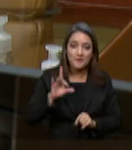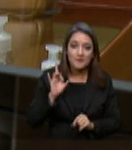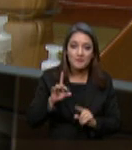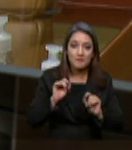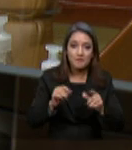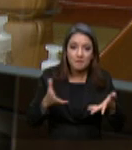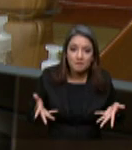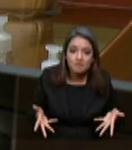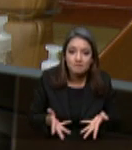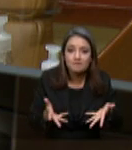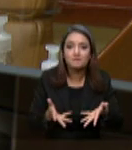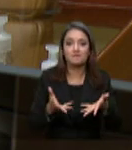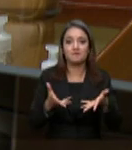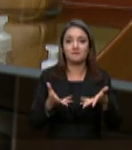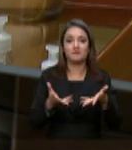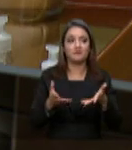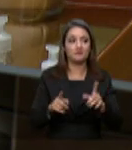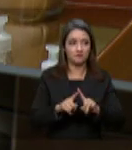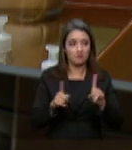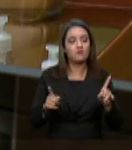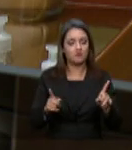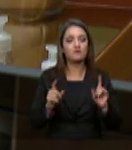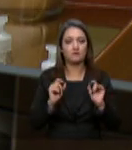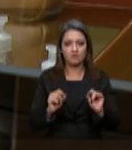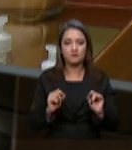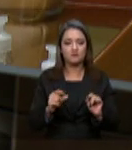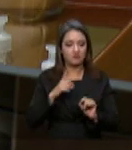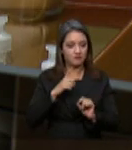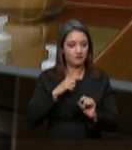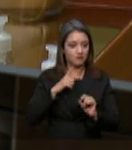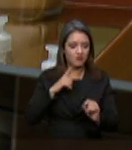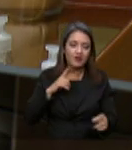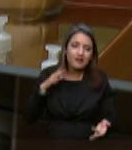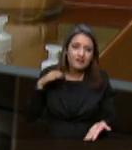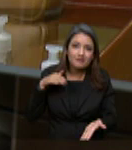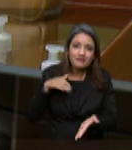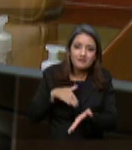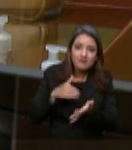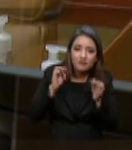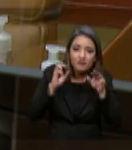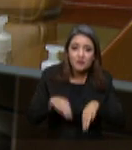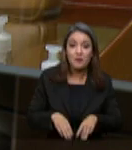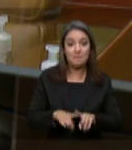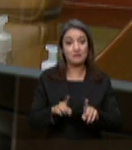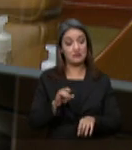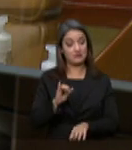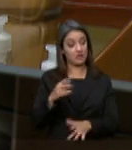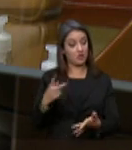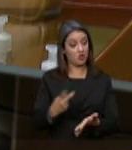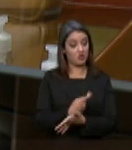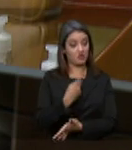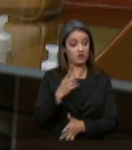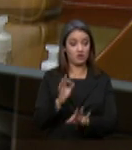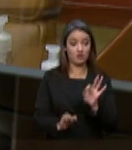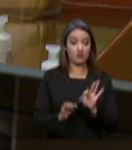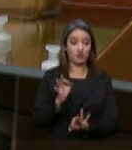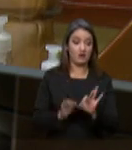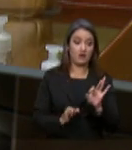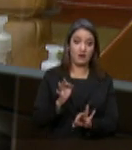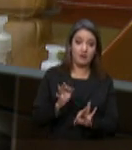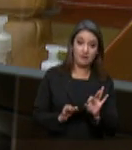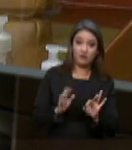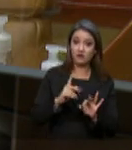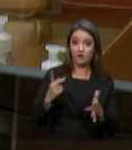citar mas é chegar às últimas consequências se tivesse chegada e julgamento no histórico